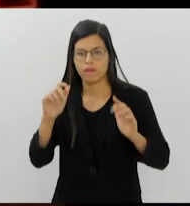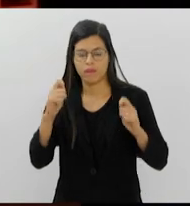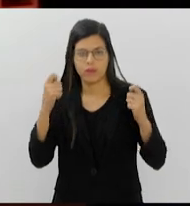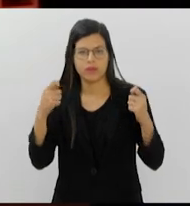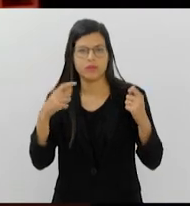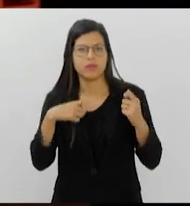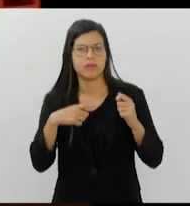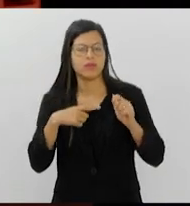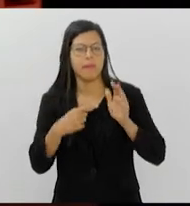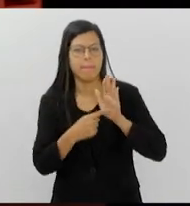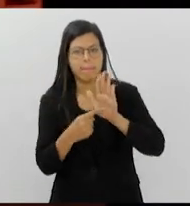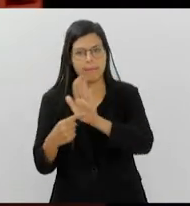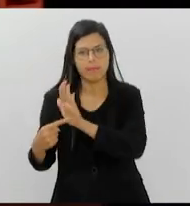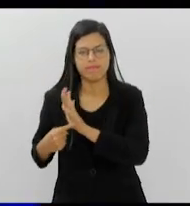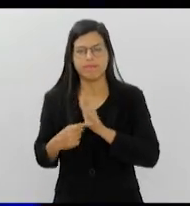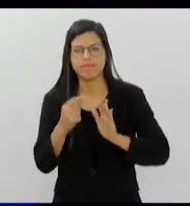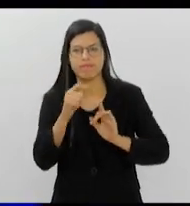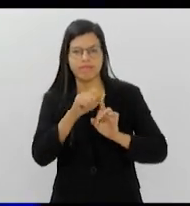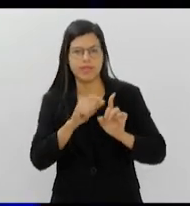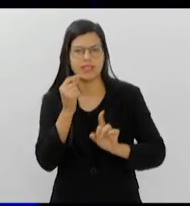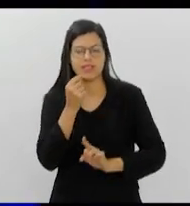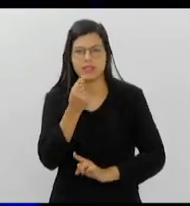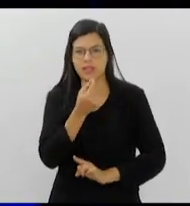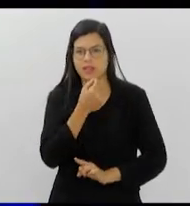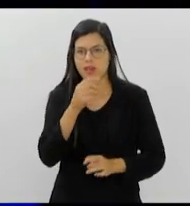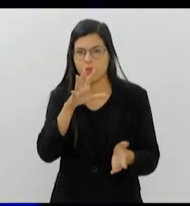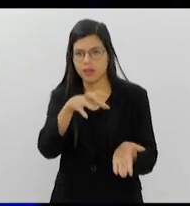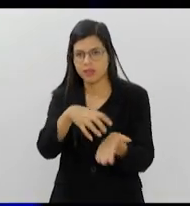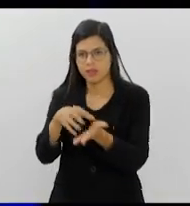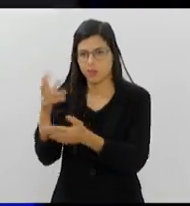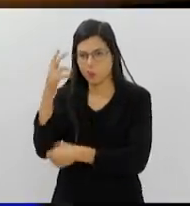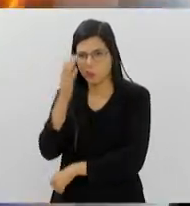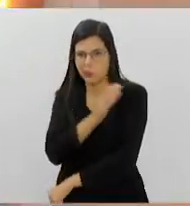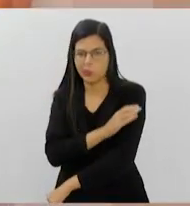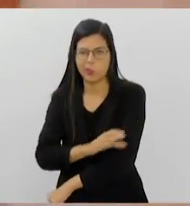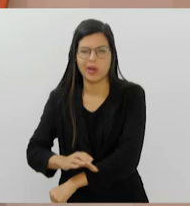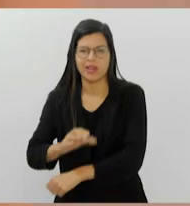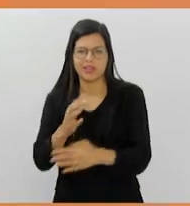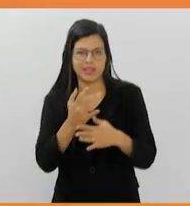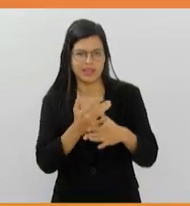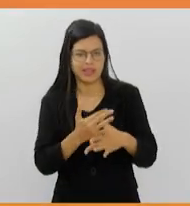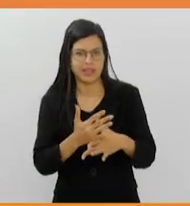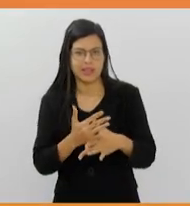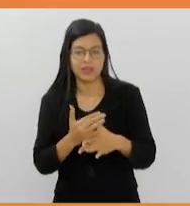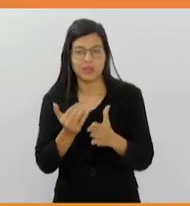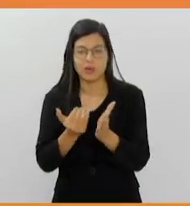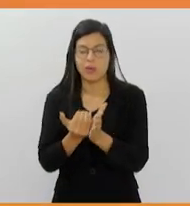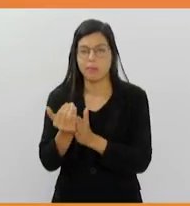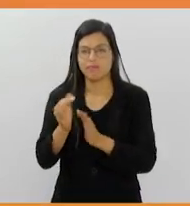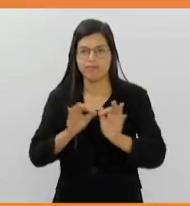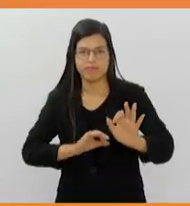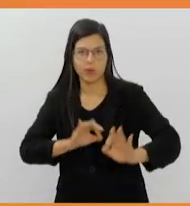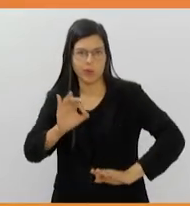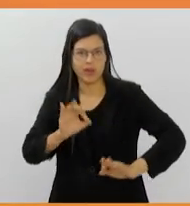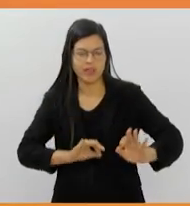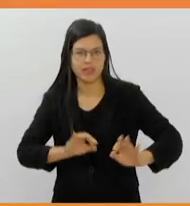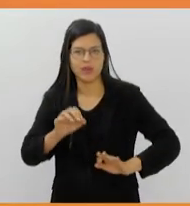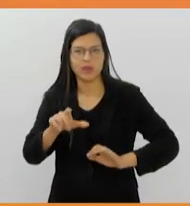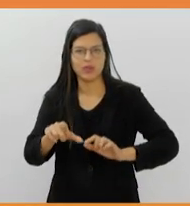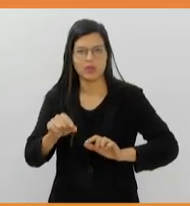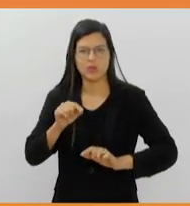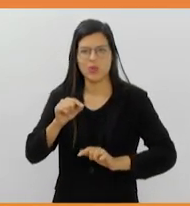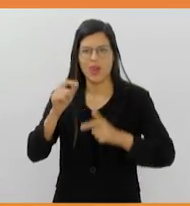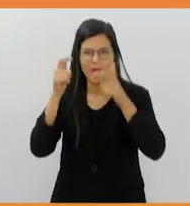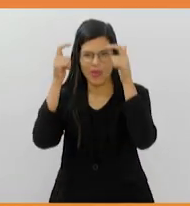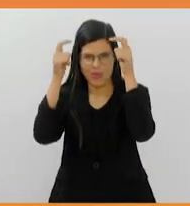apresentações durante todo o mês de setembro em centros culturais espalhados pela cidade. Começam preparativos para a escolha do Rei